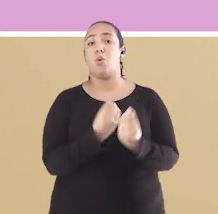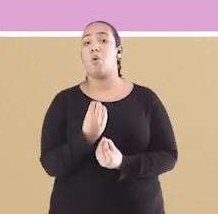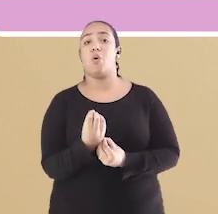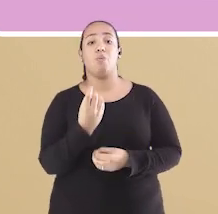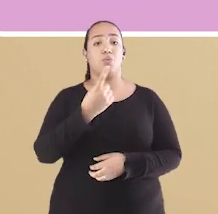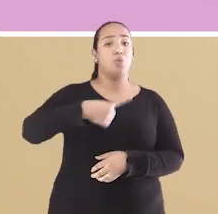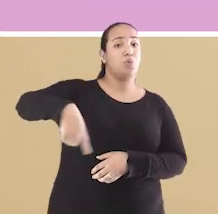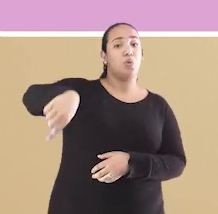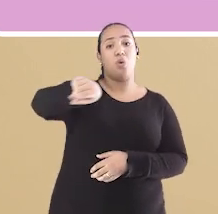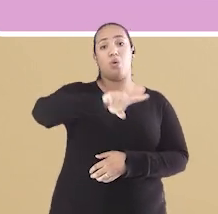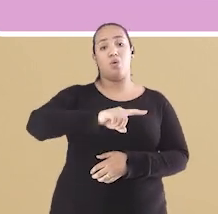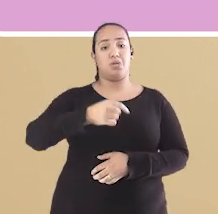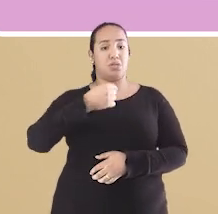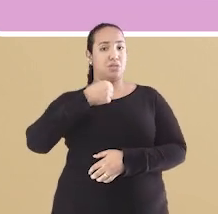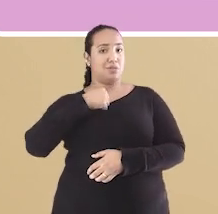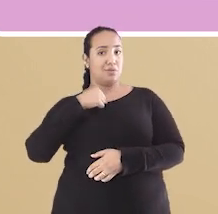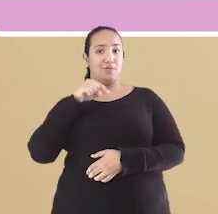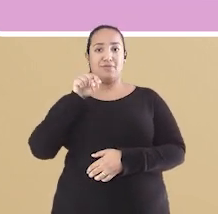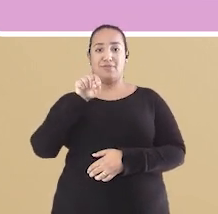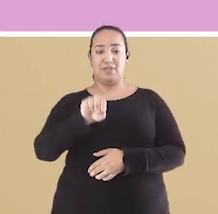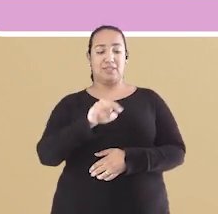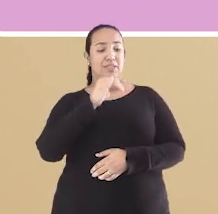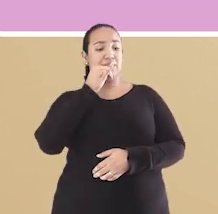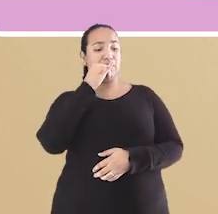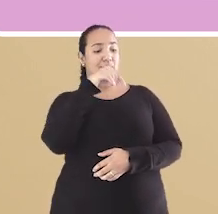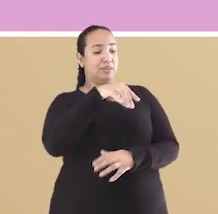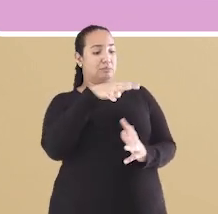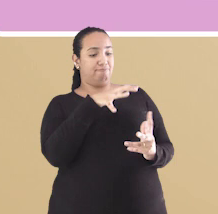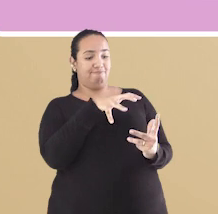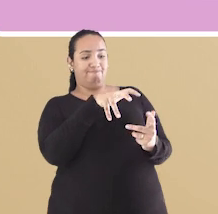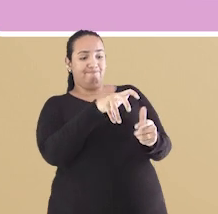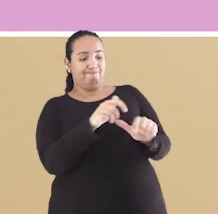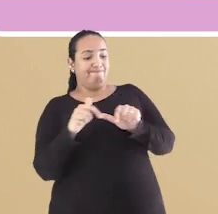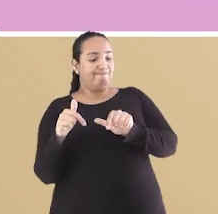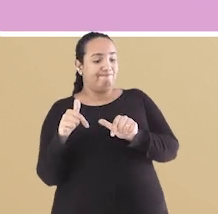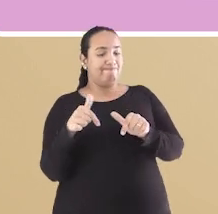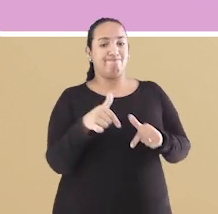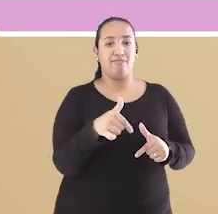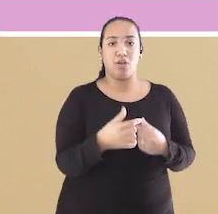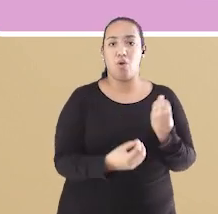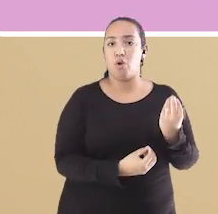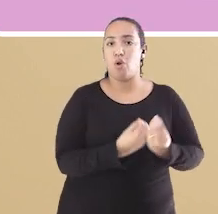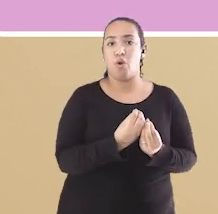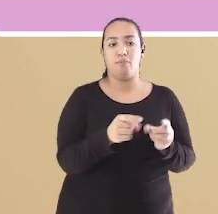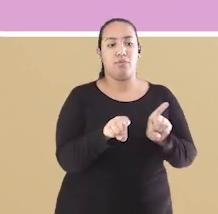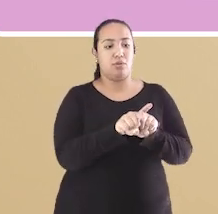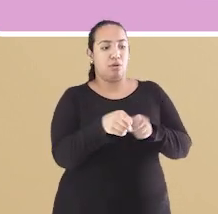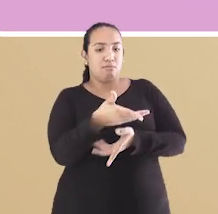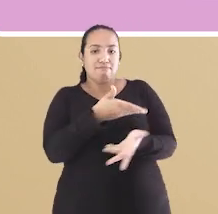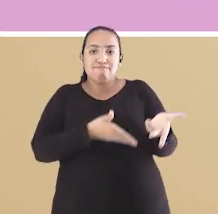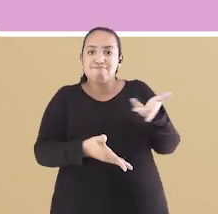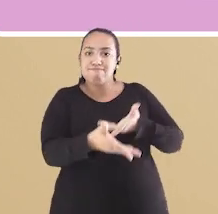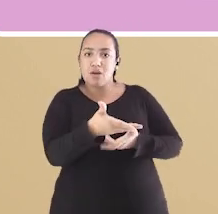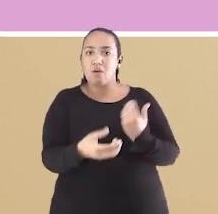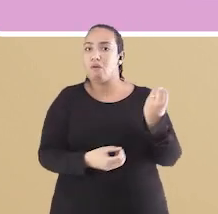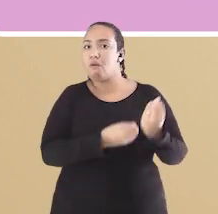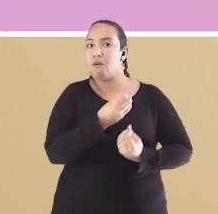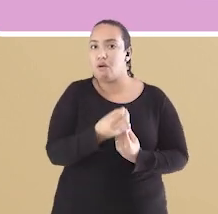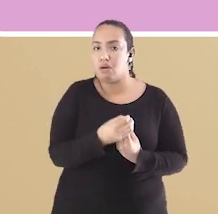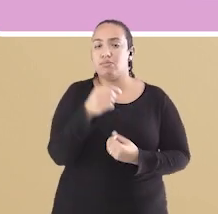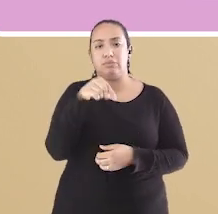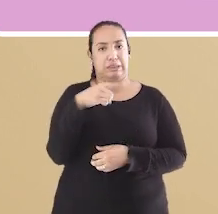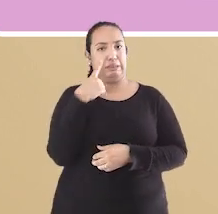como nós, eu e você, vamos reagir a ele e como vamos interagir com ele. Isto é algo